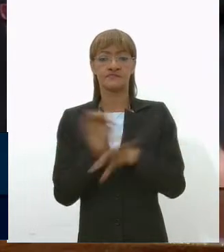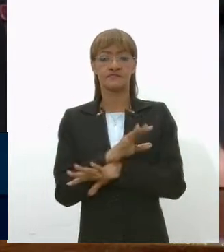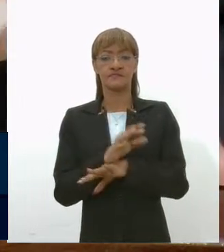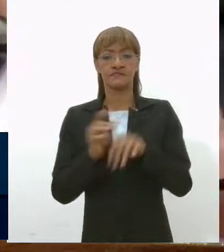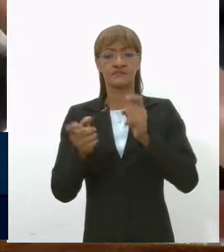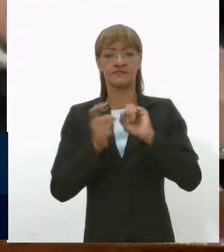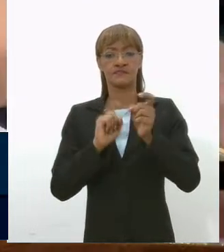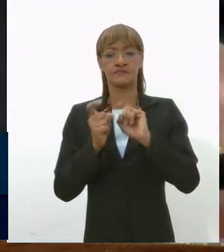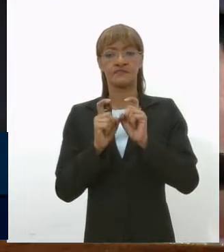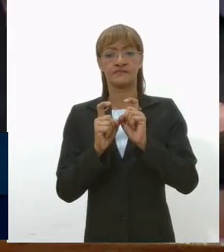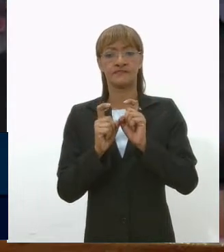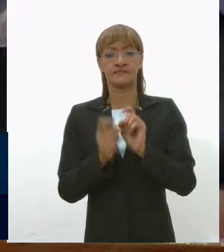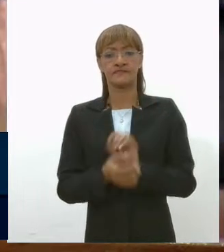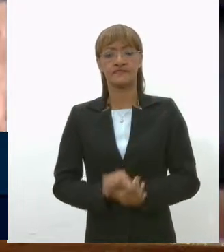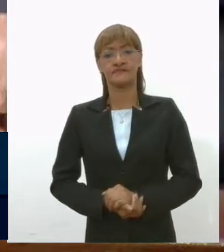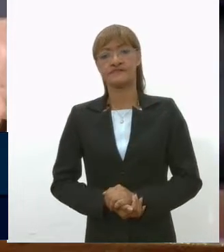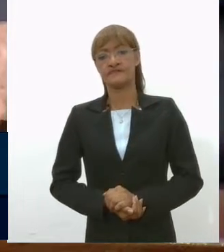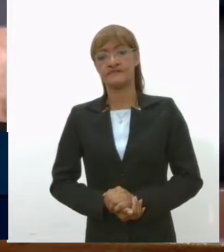sessão.